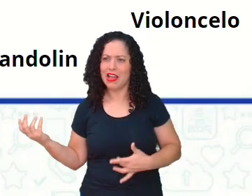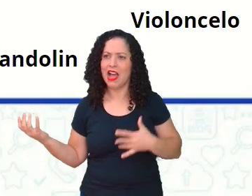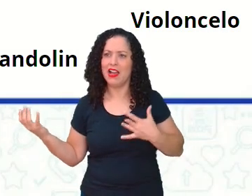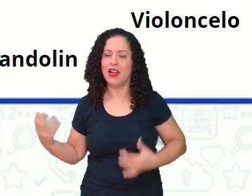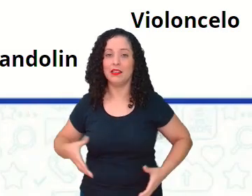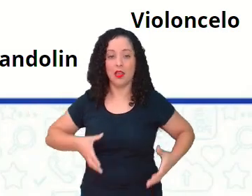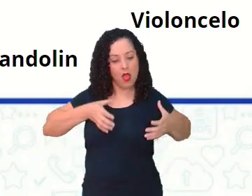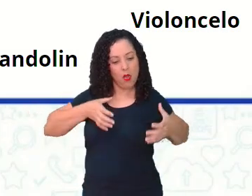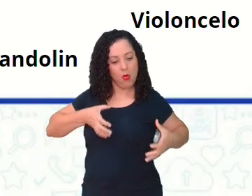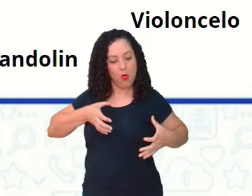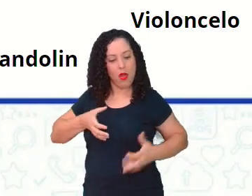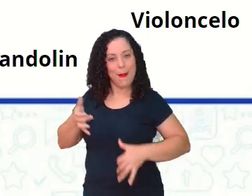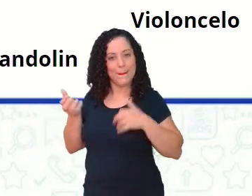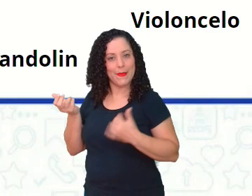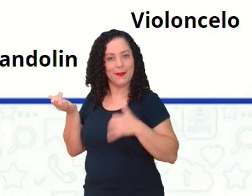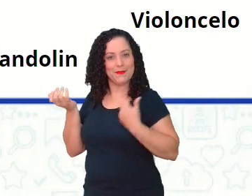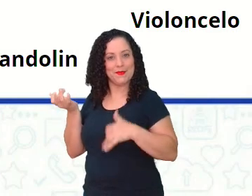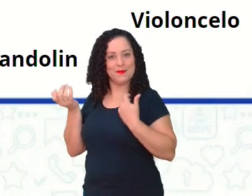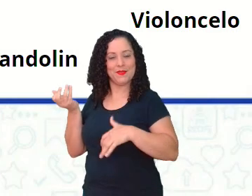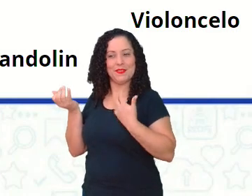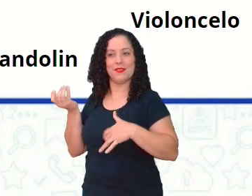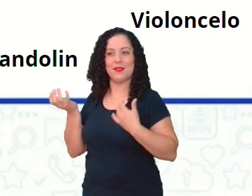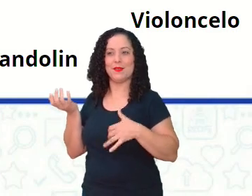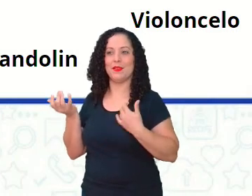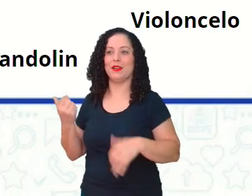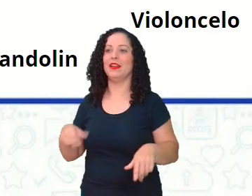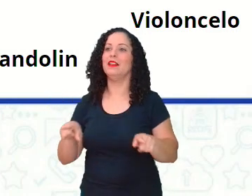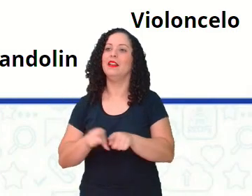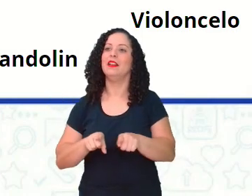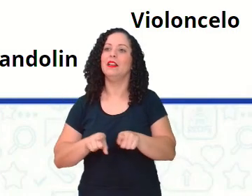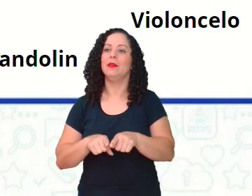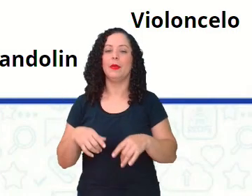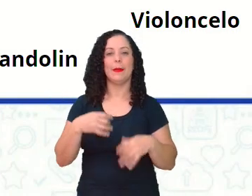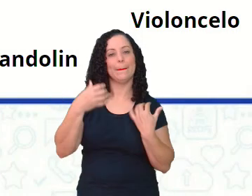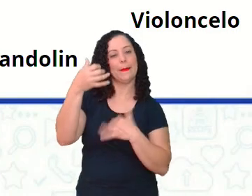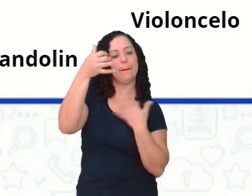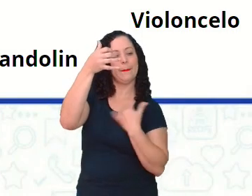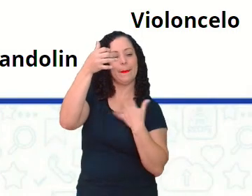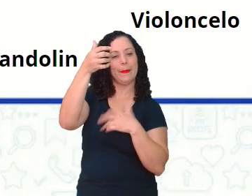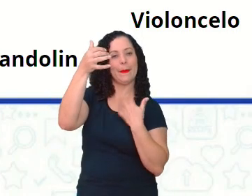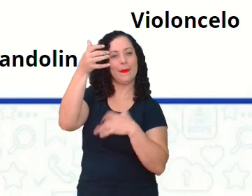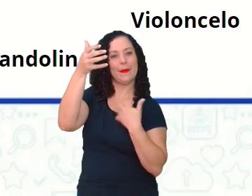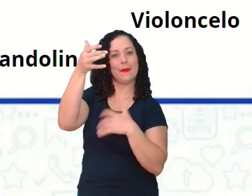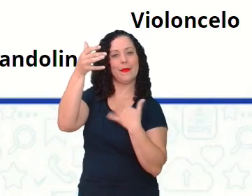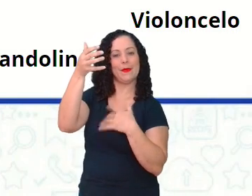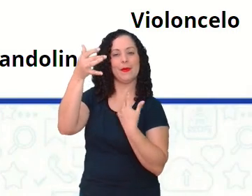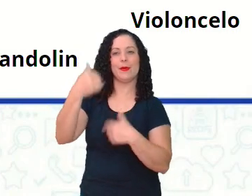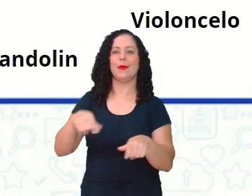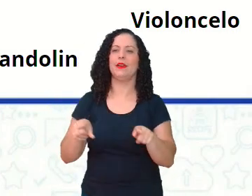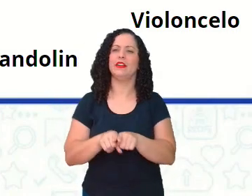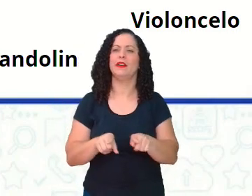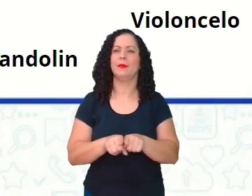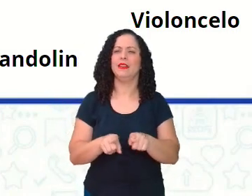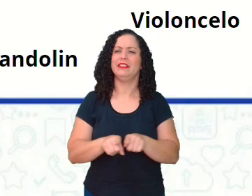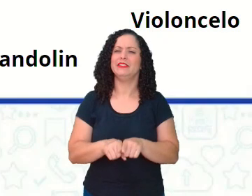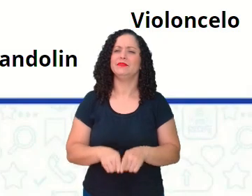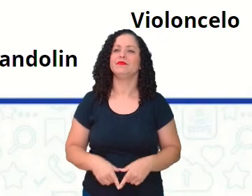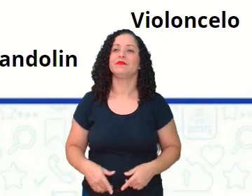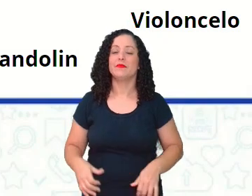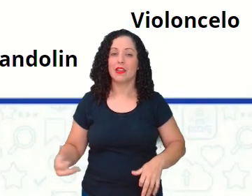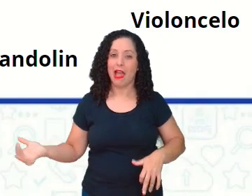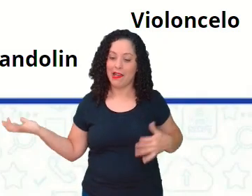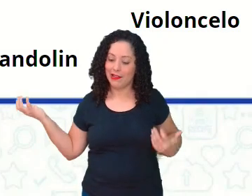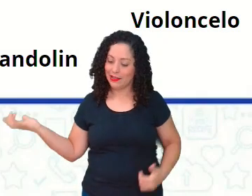da Rússia. O alaúde também é um instrumento muito antigo, quase não é mais utilizado hoje. A